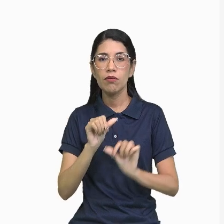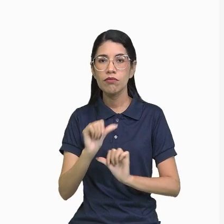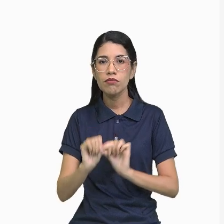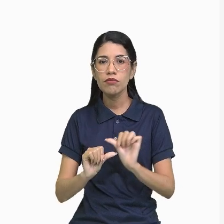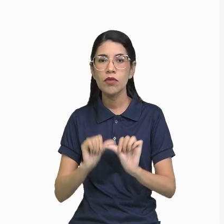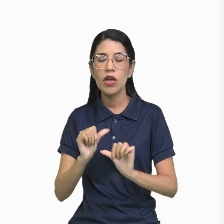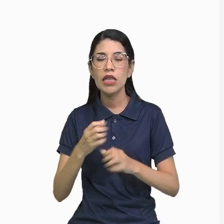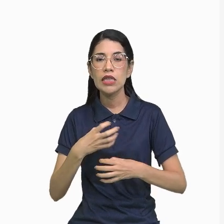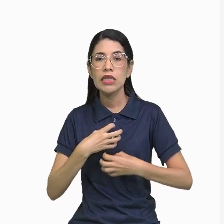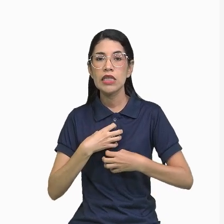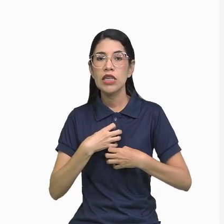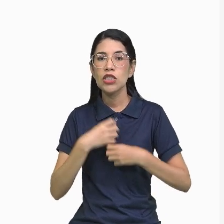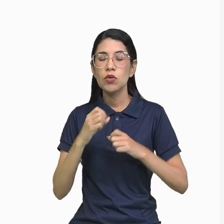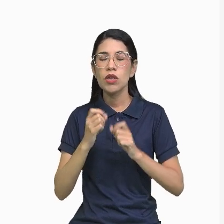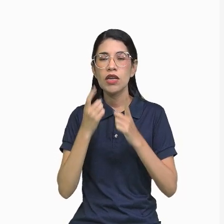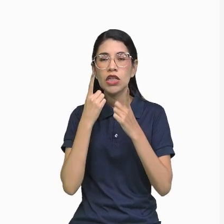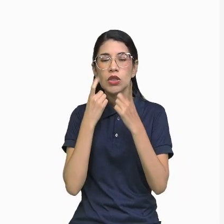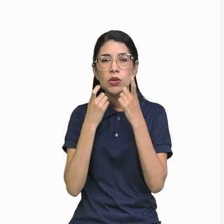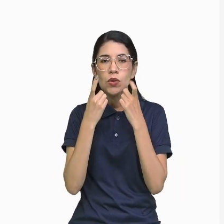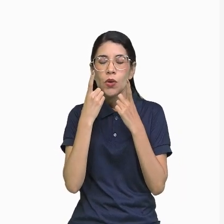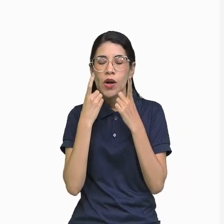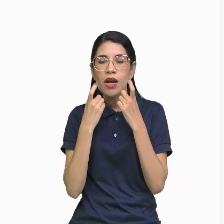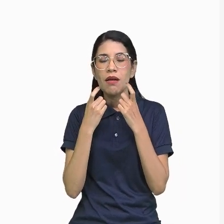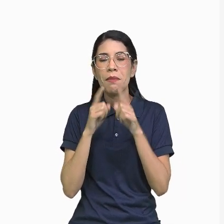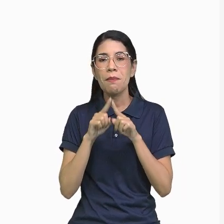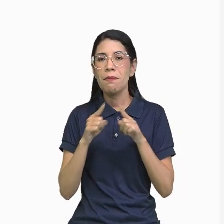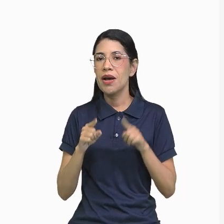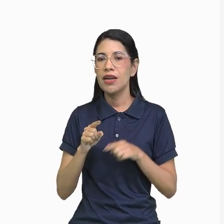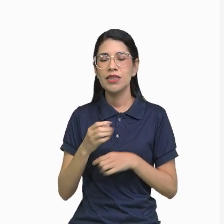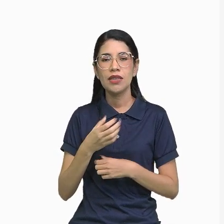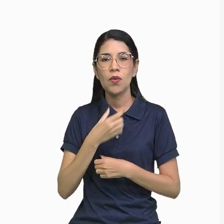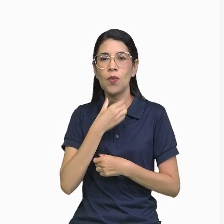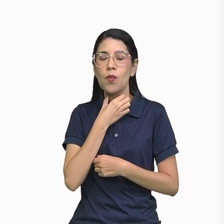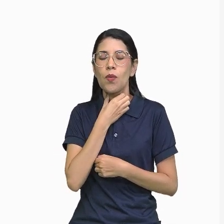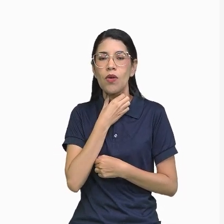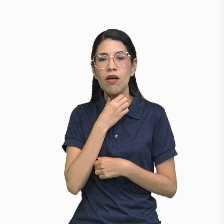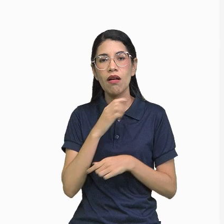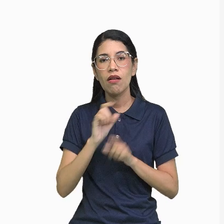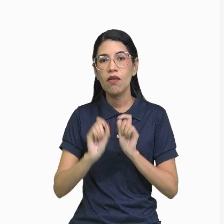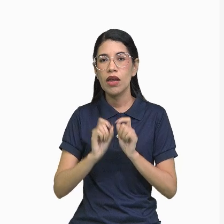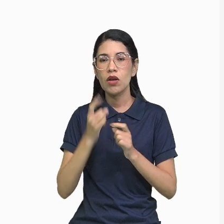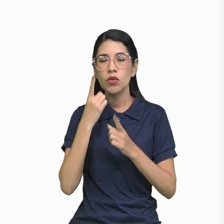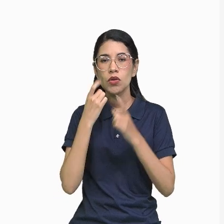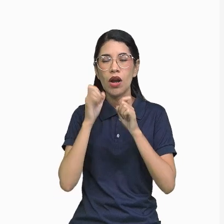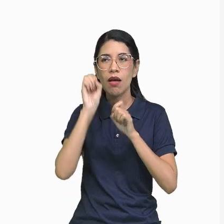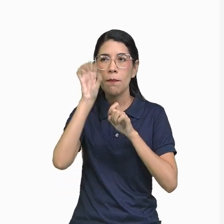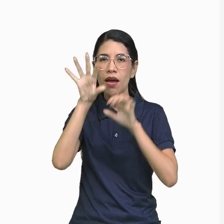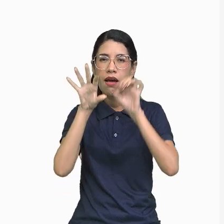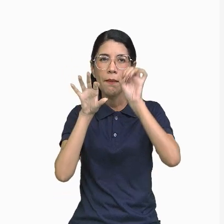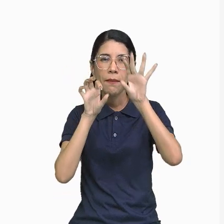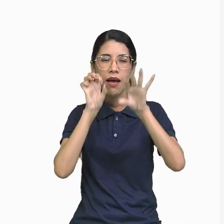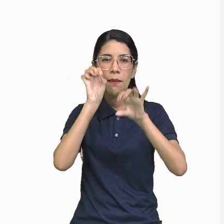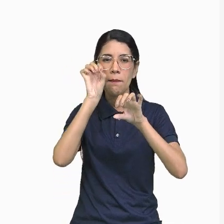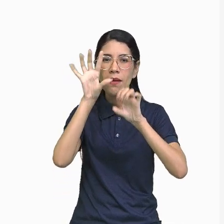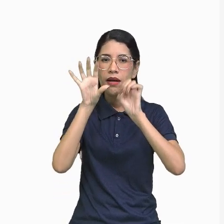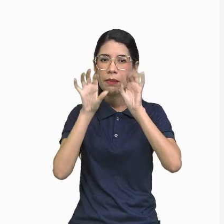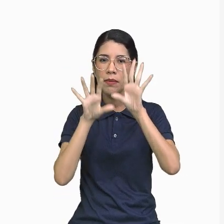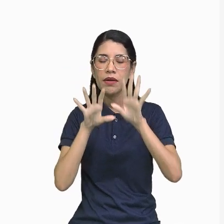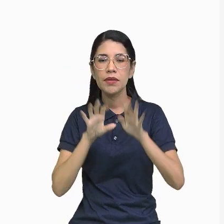ela sentiu vontade de chorar. Mas não chorou. Seus olhos faiscavam como o sol que